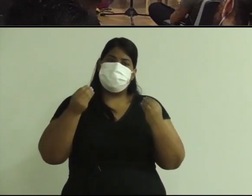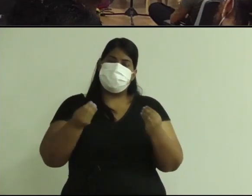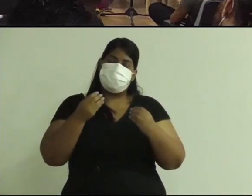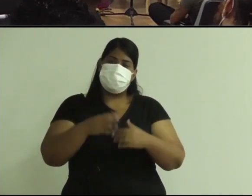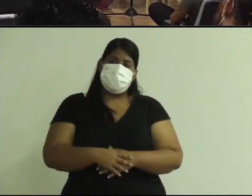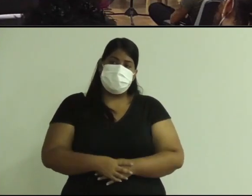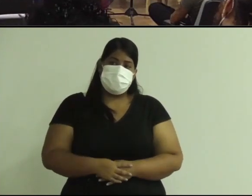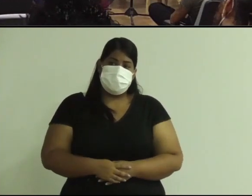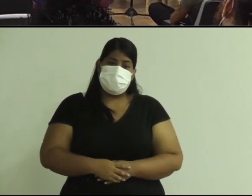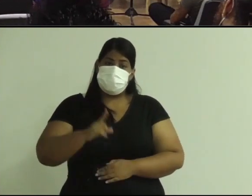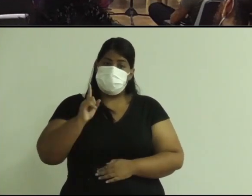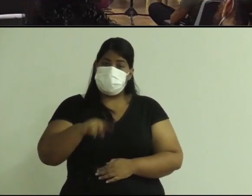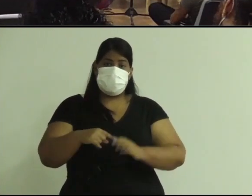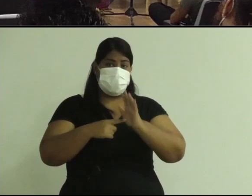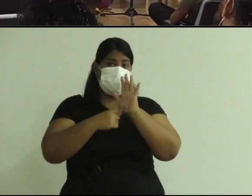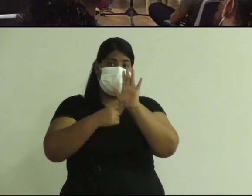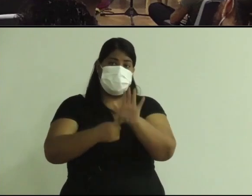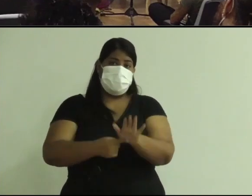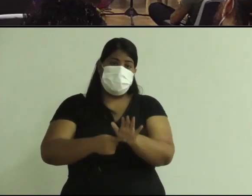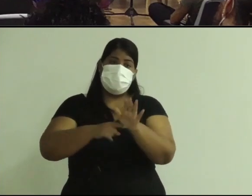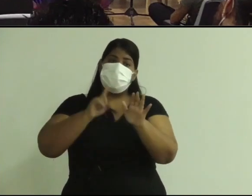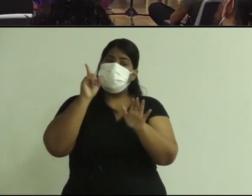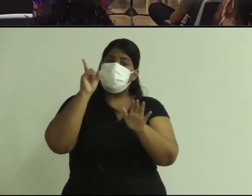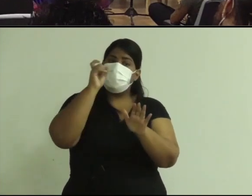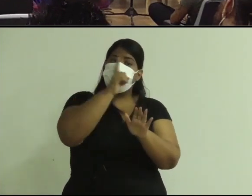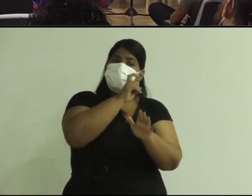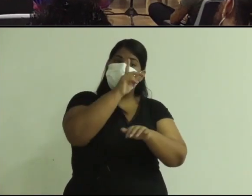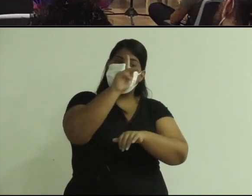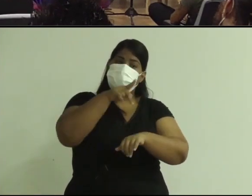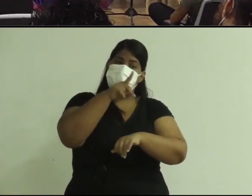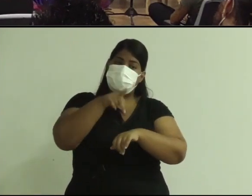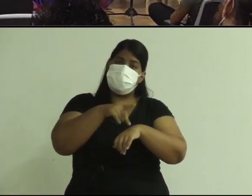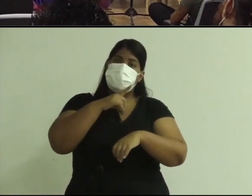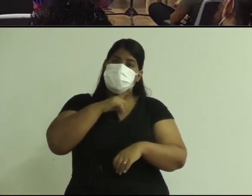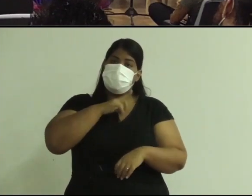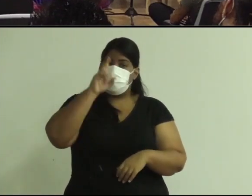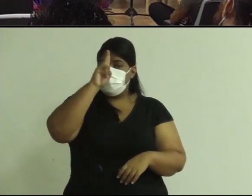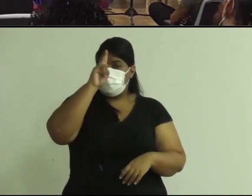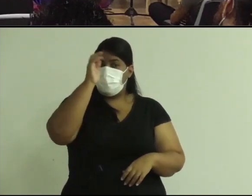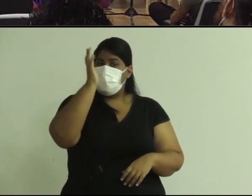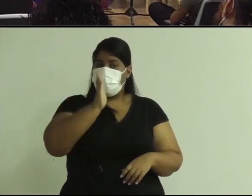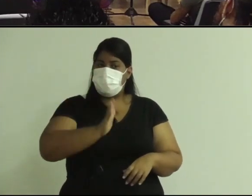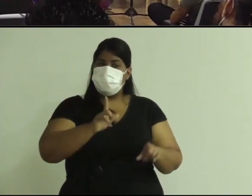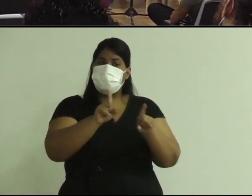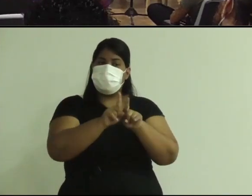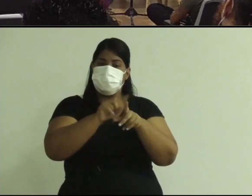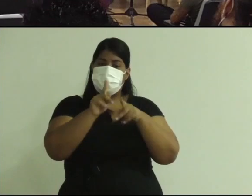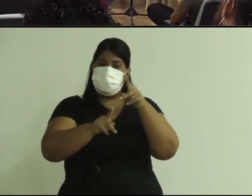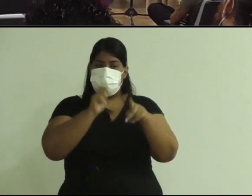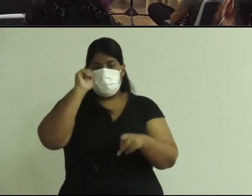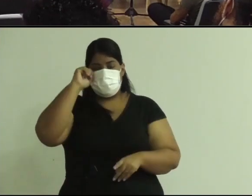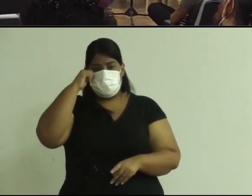uma demonstração das dificuldades que o nosso país tem com a história do Brasil e com a história dos povos